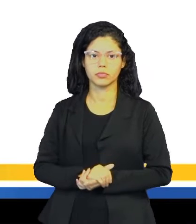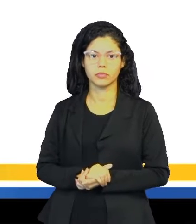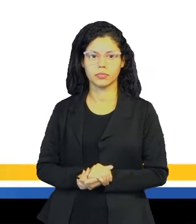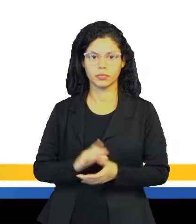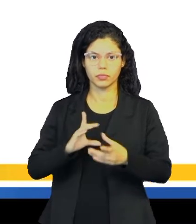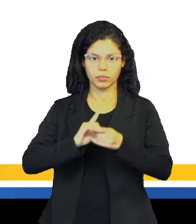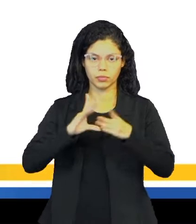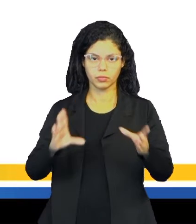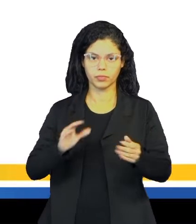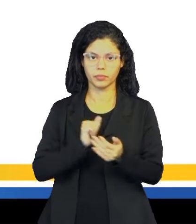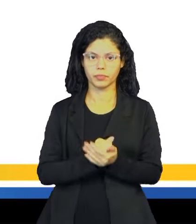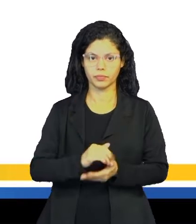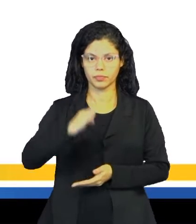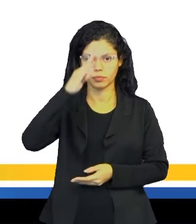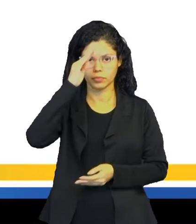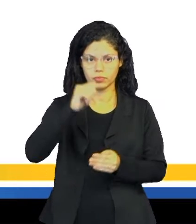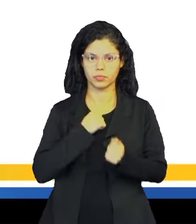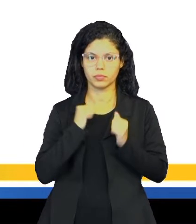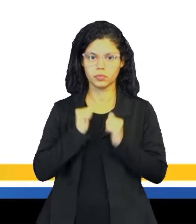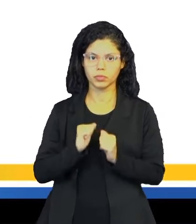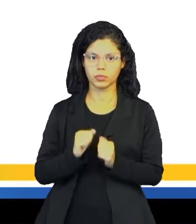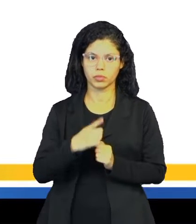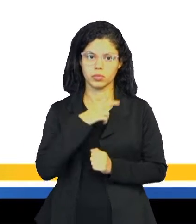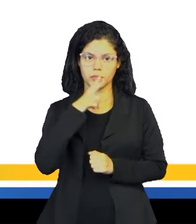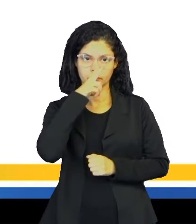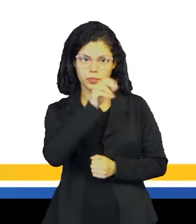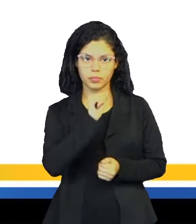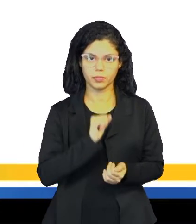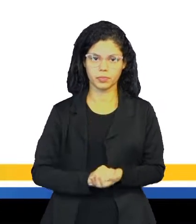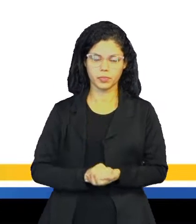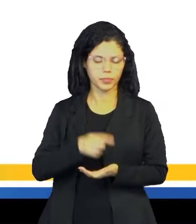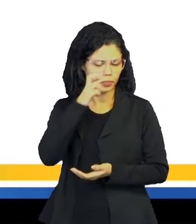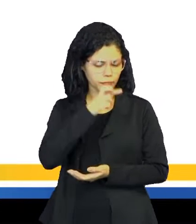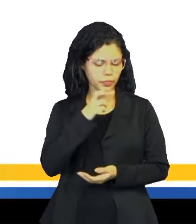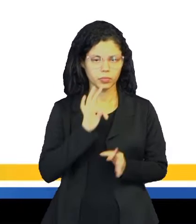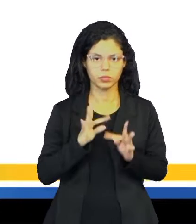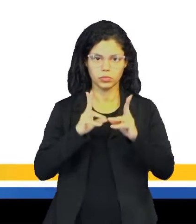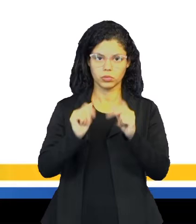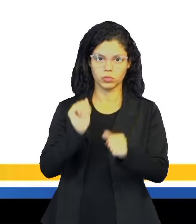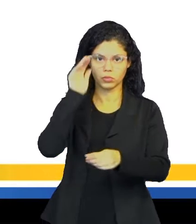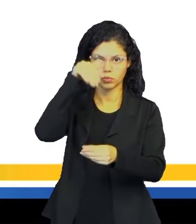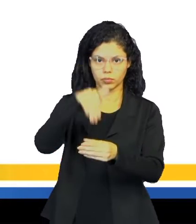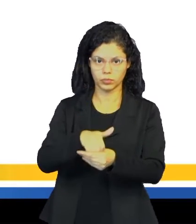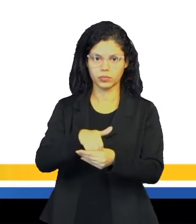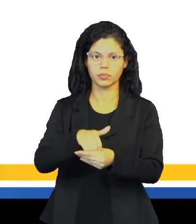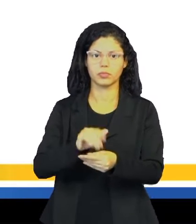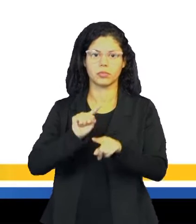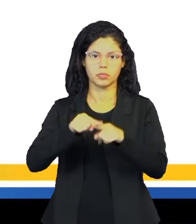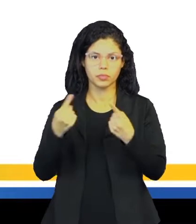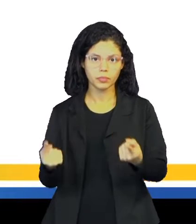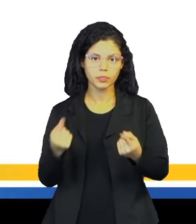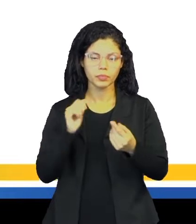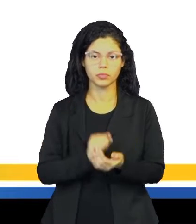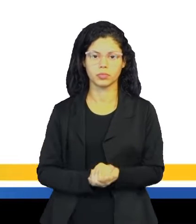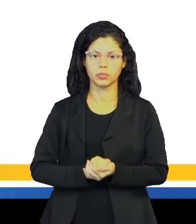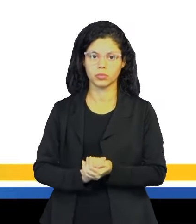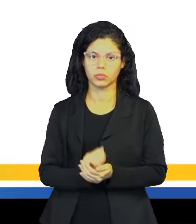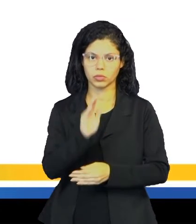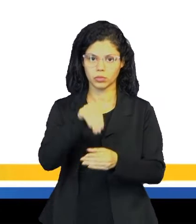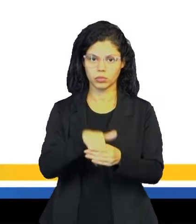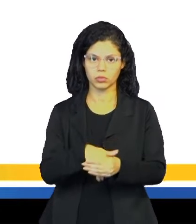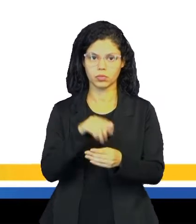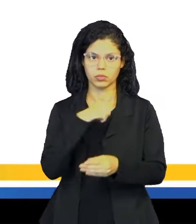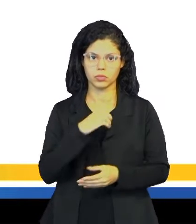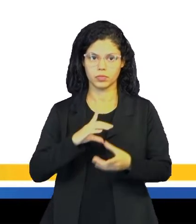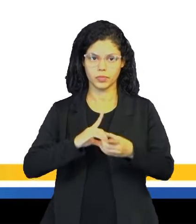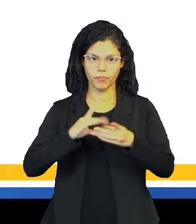Na democracia, a autorização para exercer o poder é conferida mediante o voto. Porém, o voto,